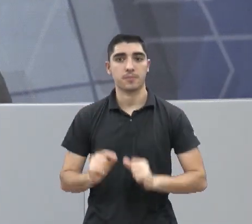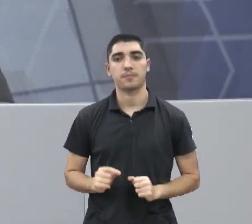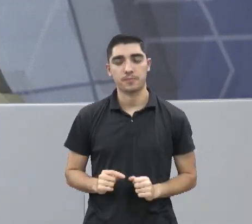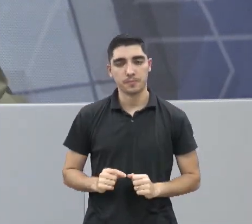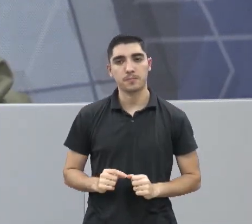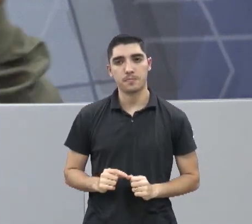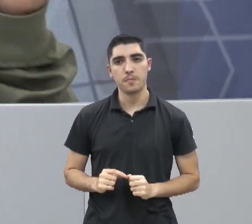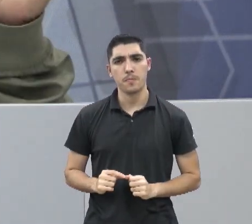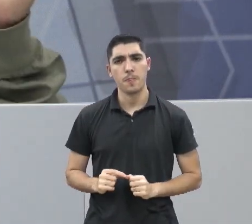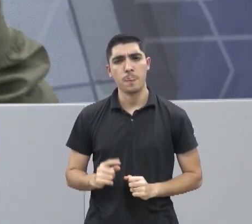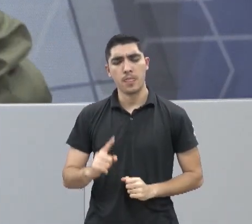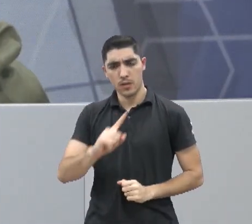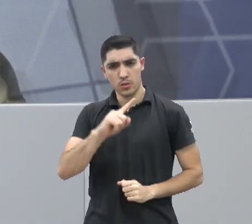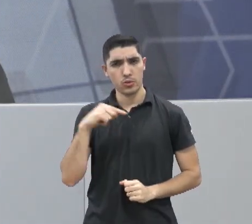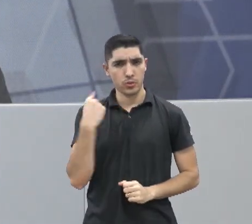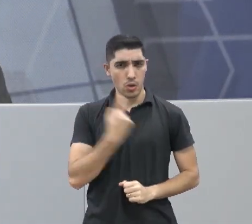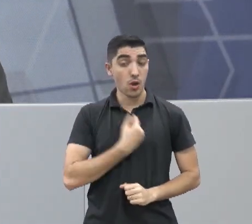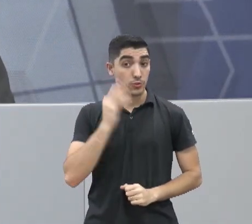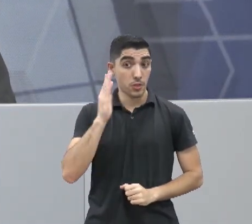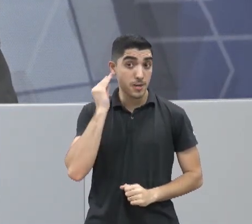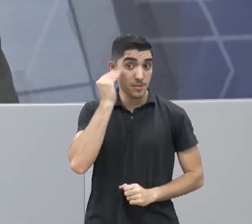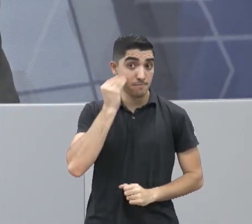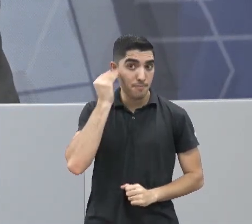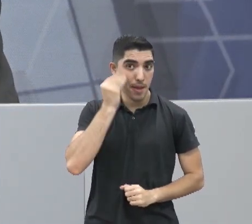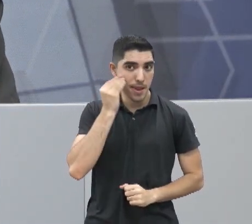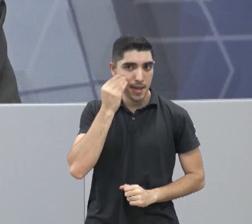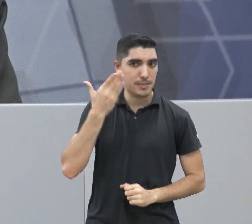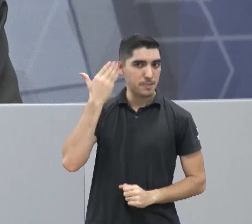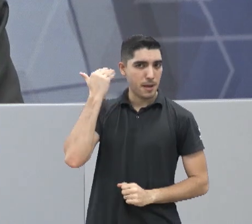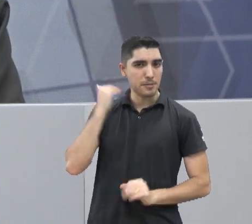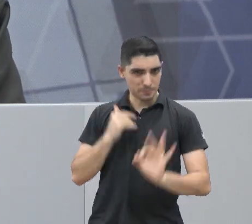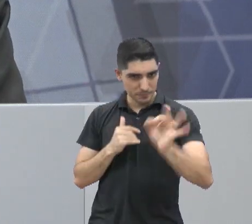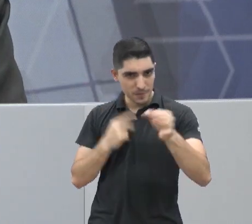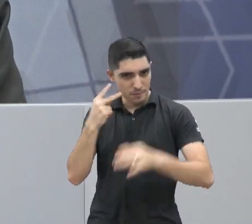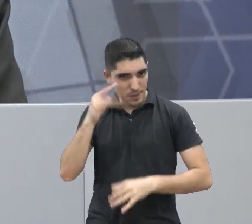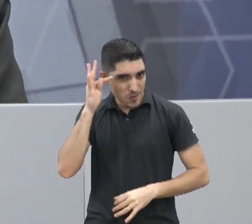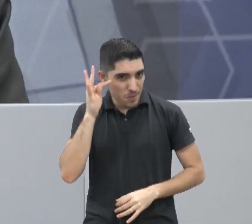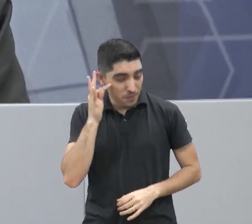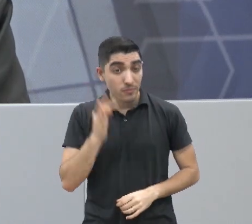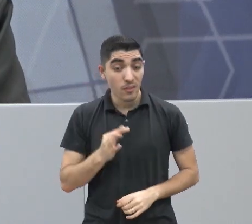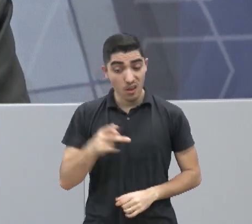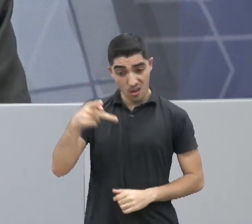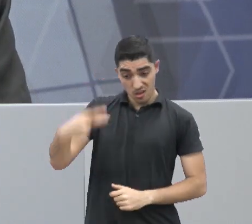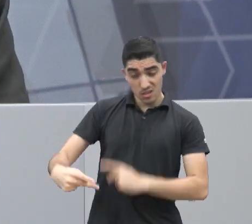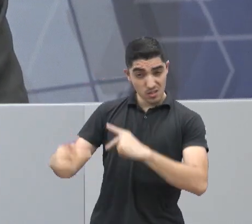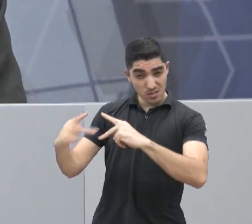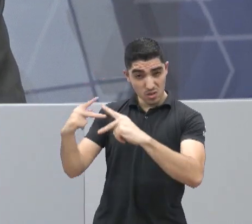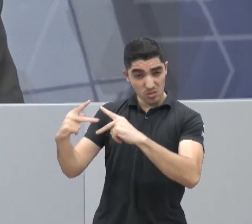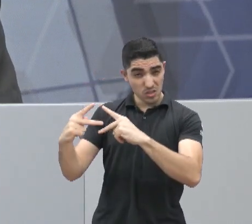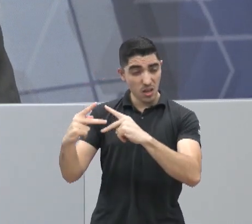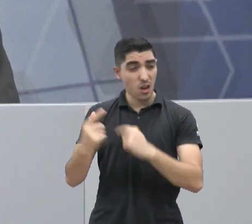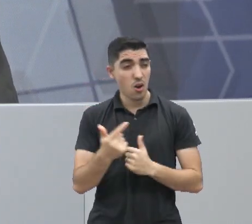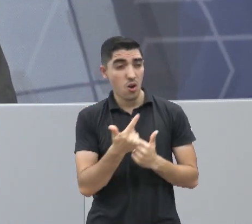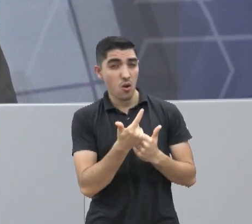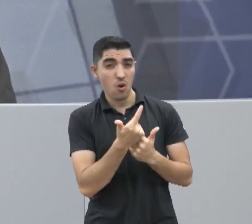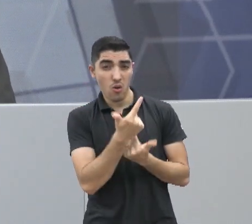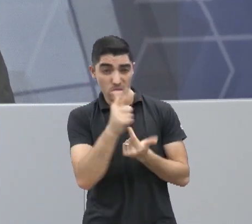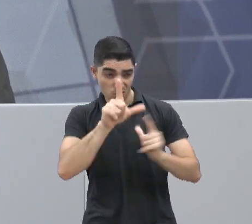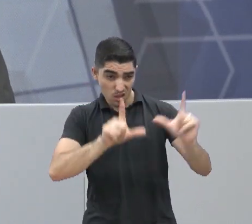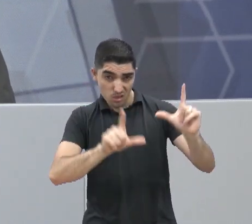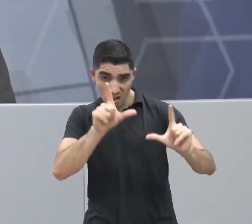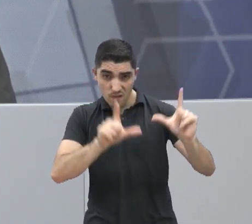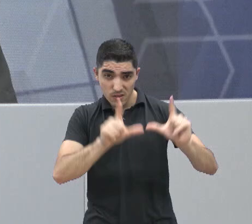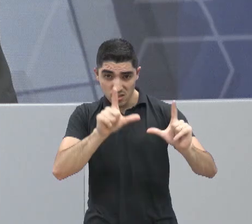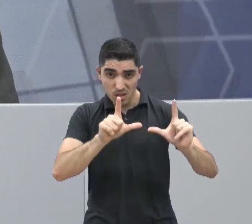nós vivenciamos há um tempo atrás, vereador Tomás. São José foi motivo de chacota no Bom Dia São Paulo da